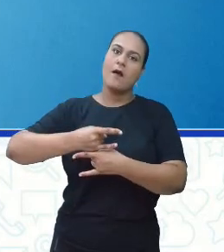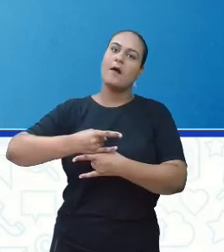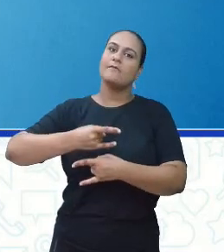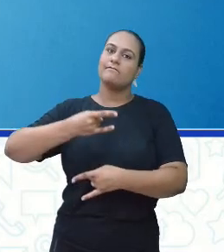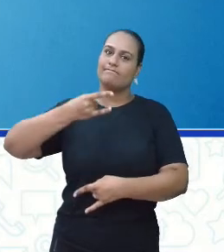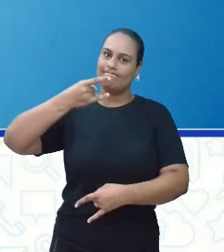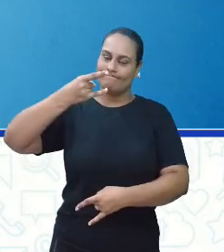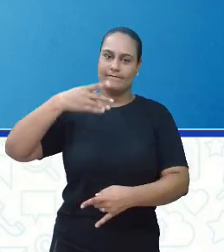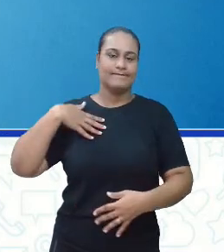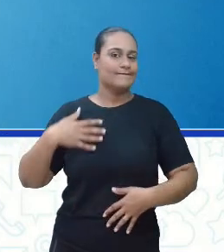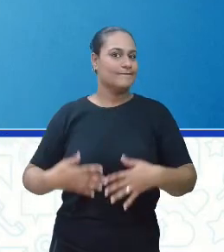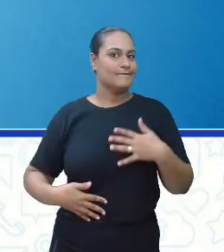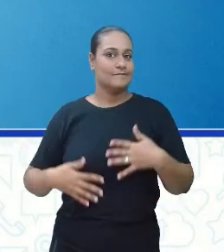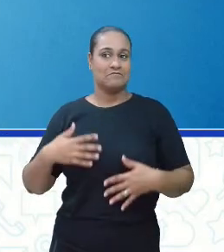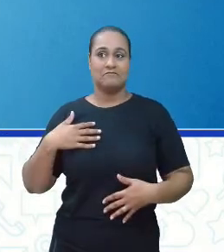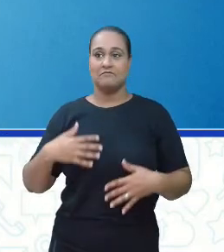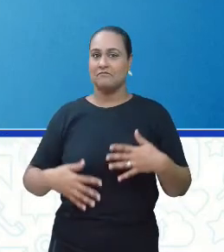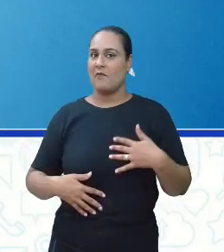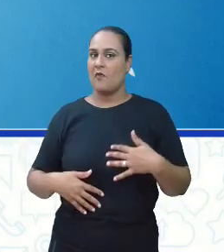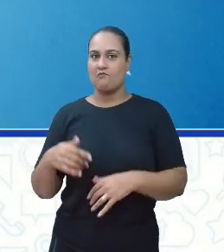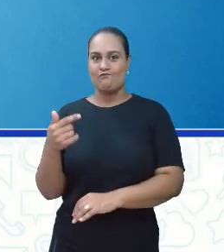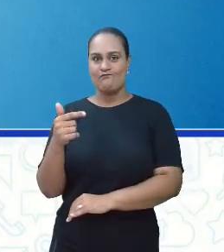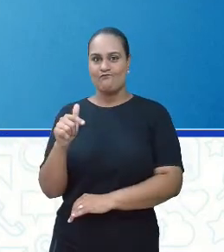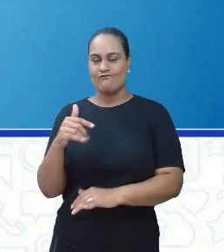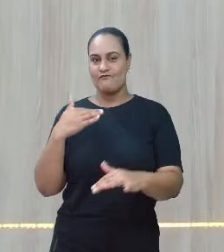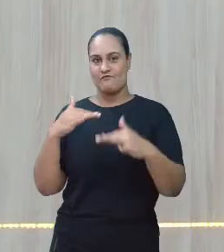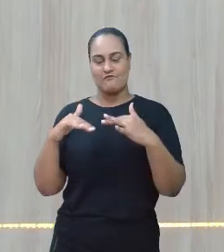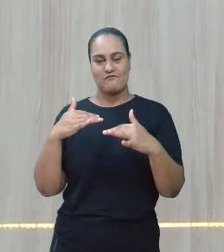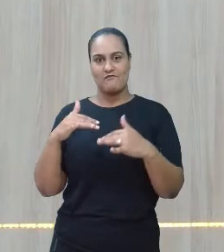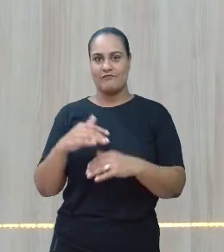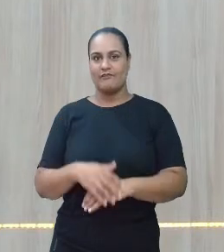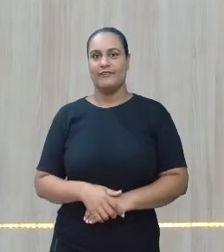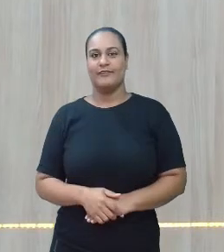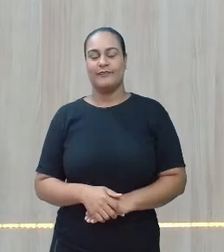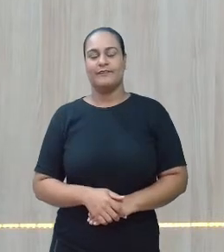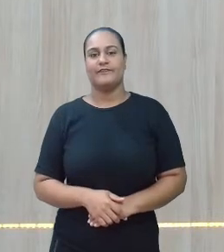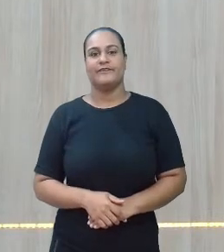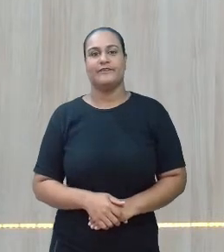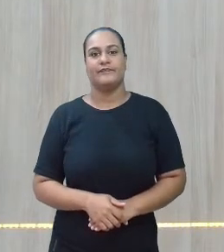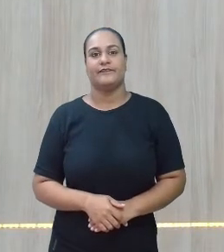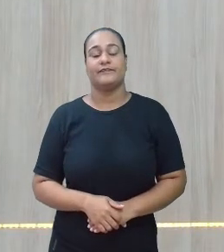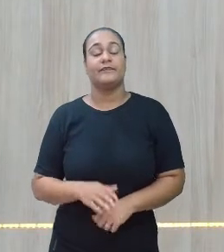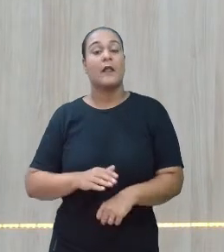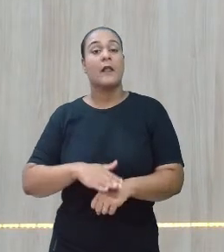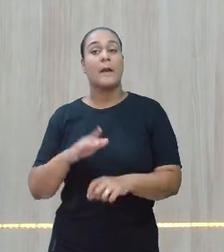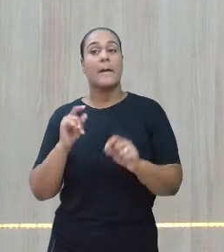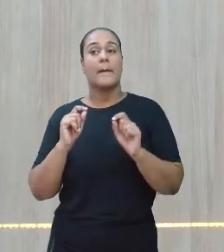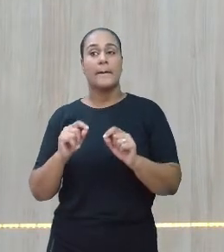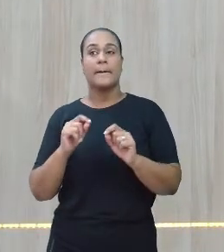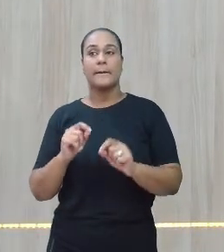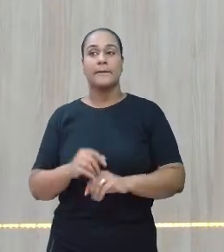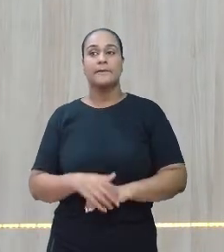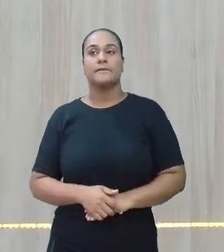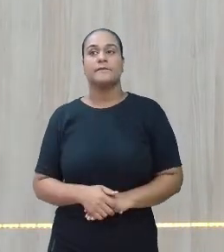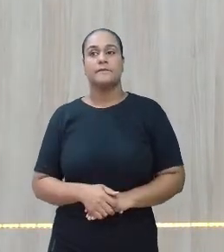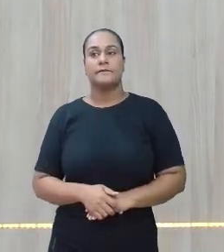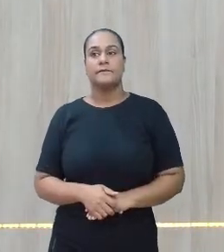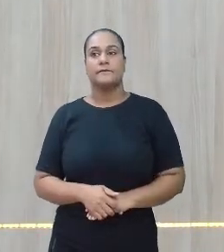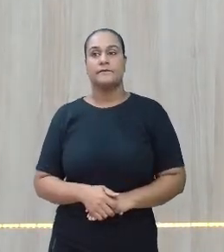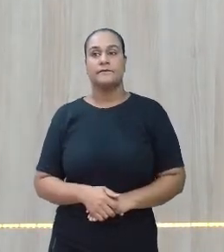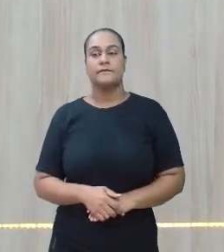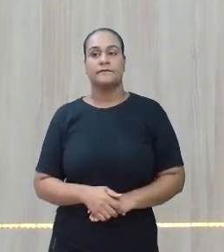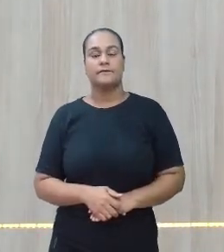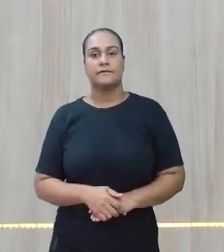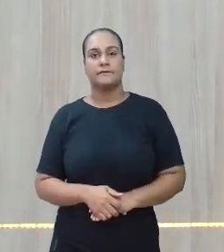a mobilidade, né, no corpo, ou seja, tetraplégico. O que é que nós temos mais, né? E aí, saindo um pouquinho